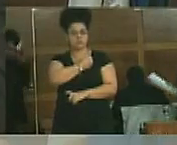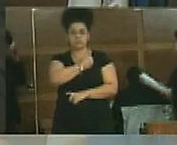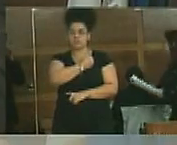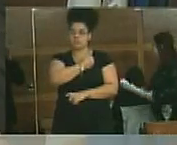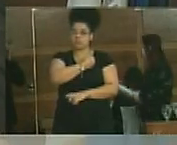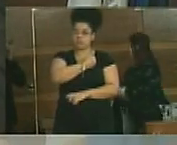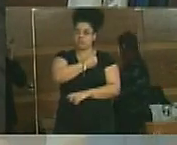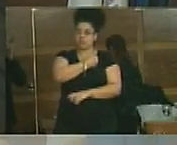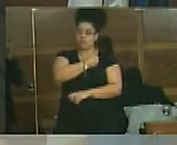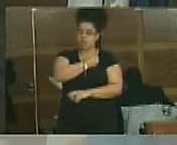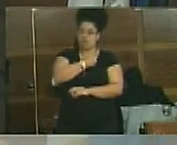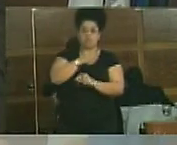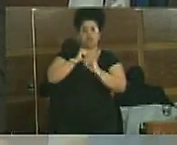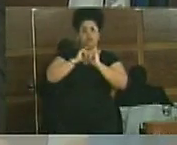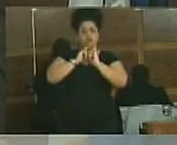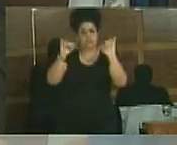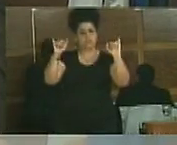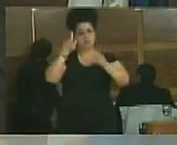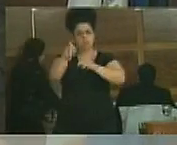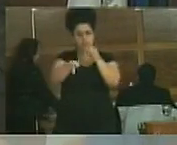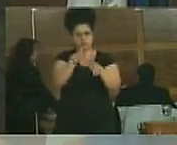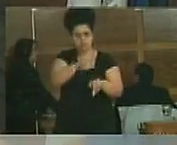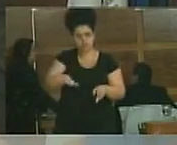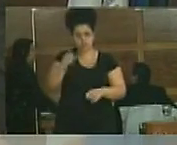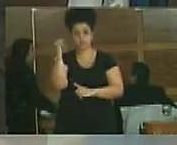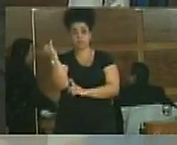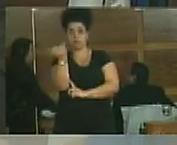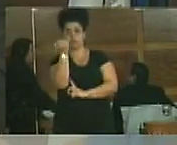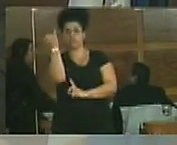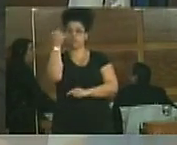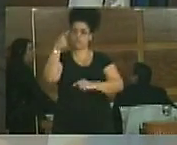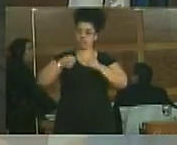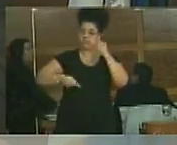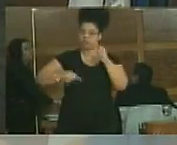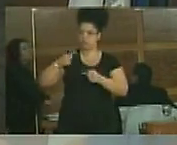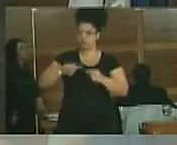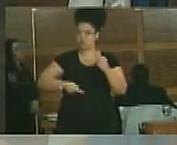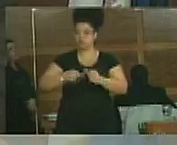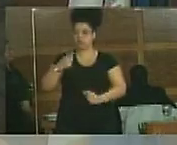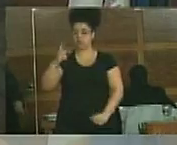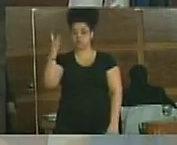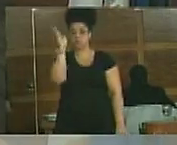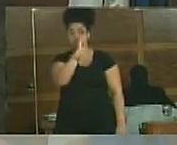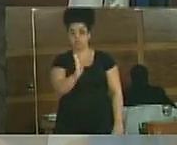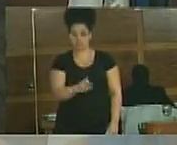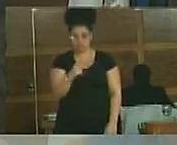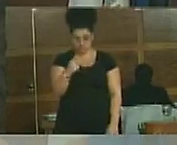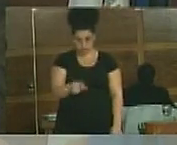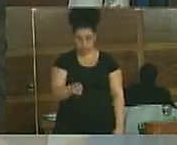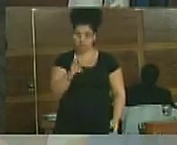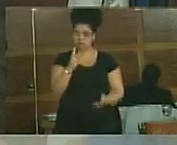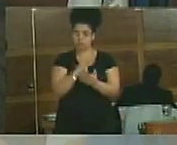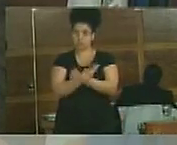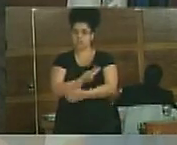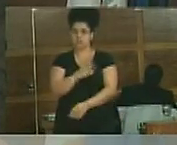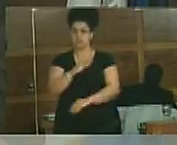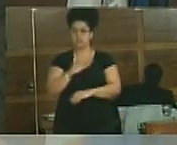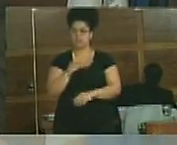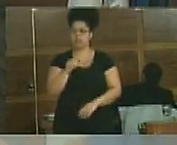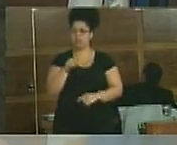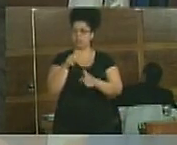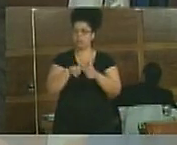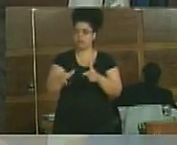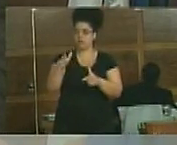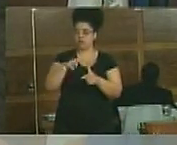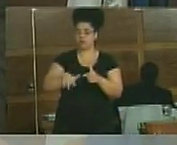alertando a população sobre a importância da sua discussão. No Brasil, o suicídio é considerado um problema